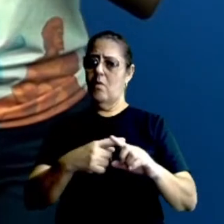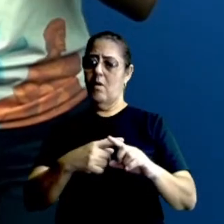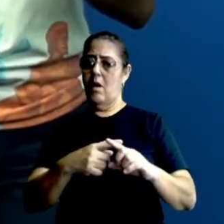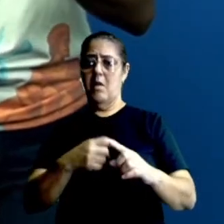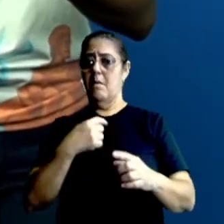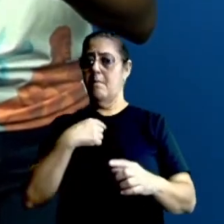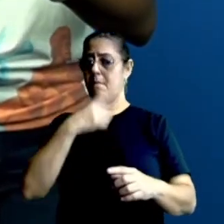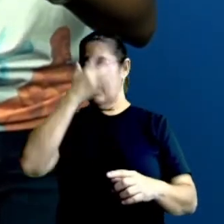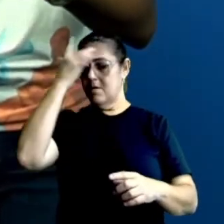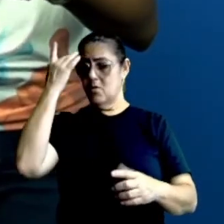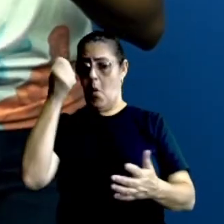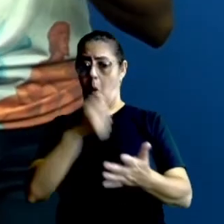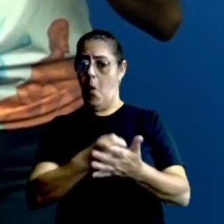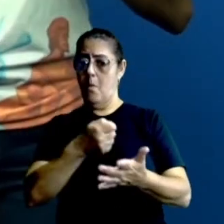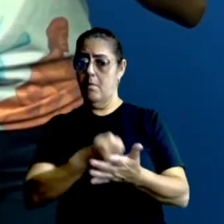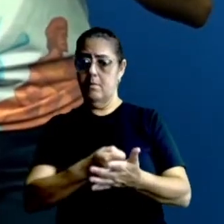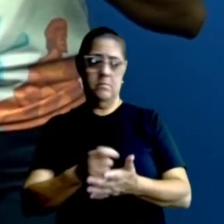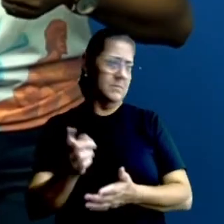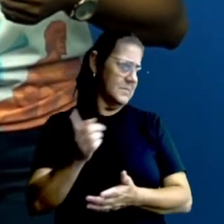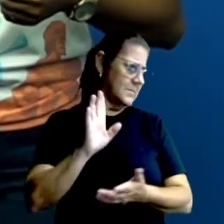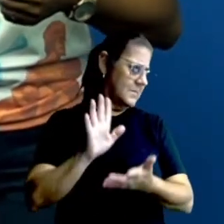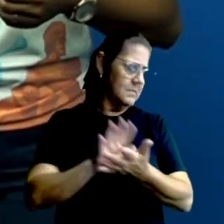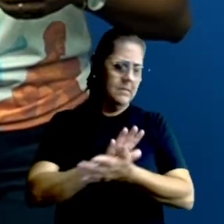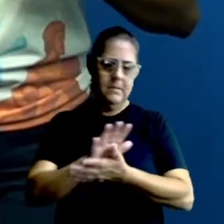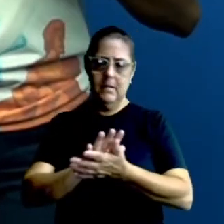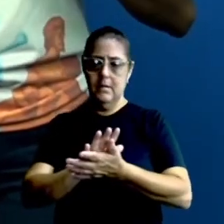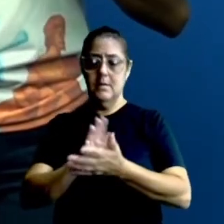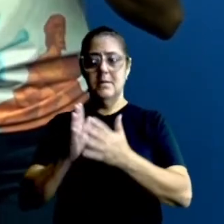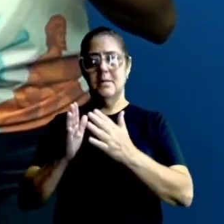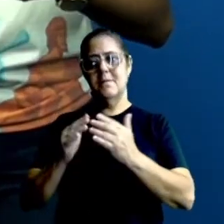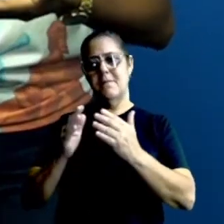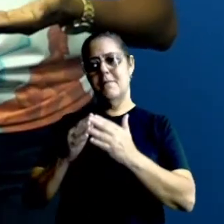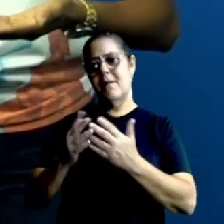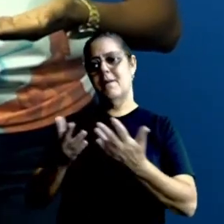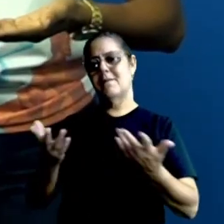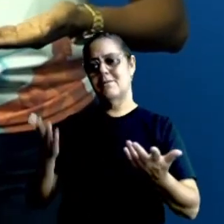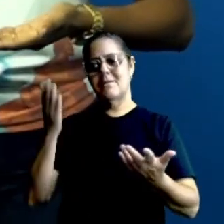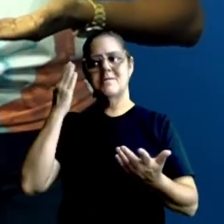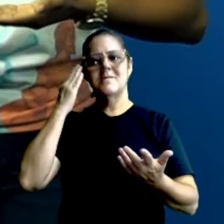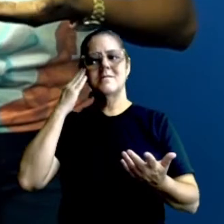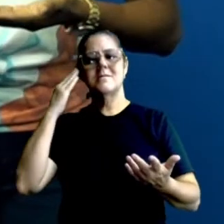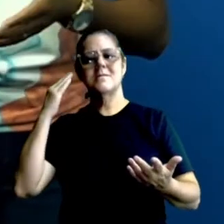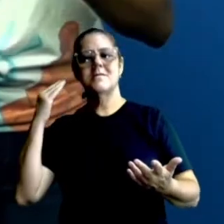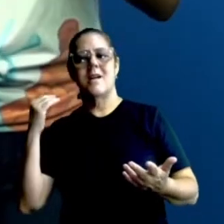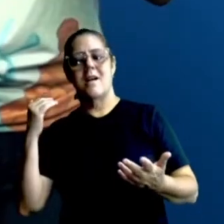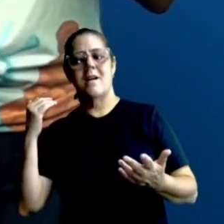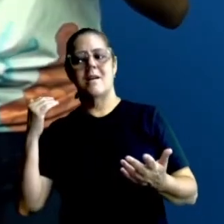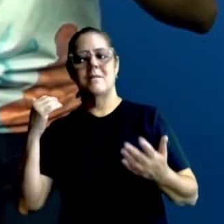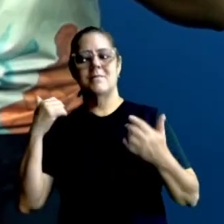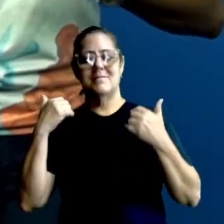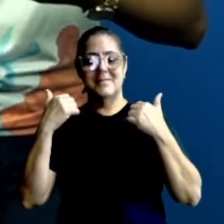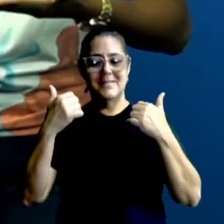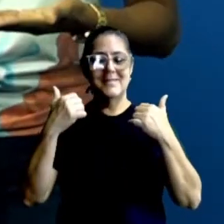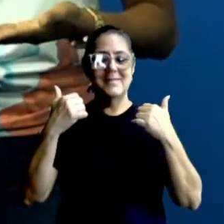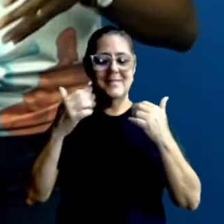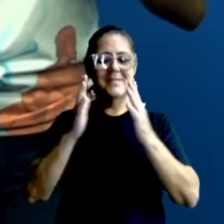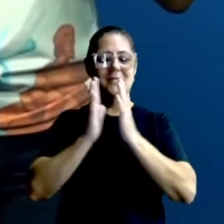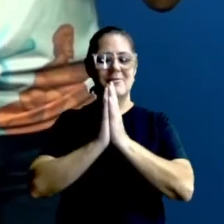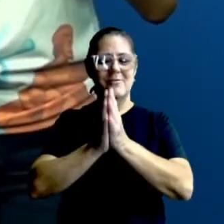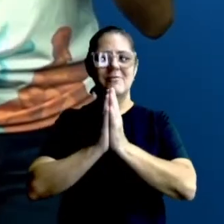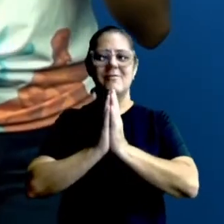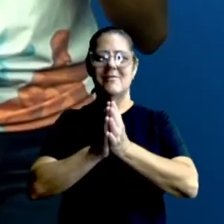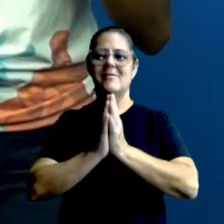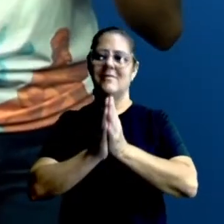ninguém é obrigado a fazer nada se a gente pede please a outra pessoa já vai considerar que você está querendo